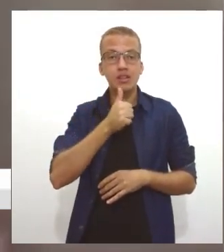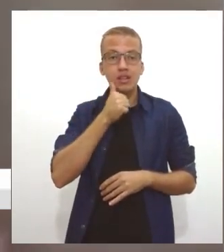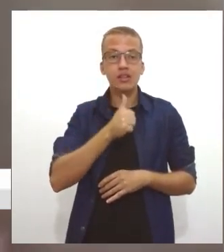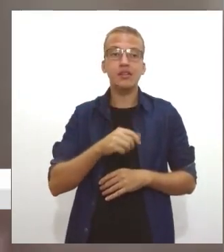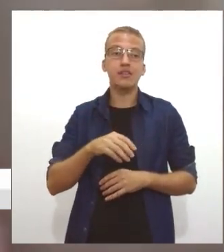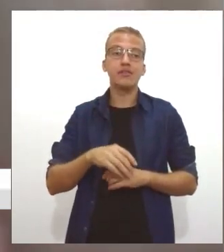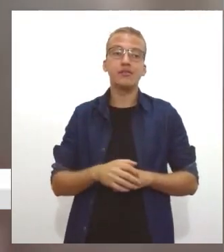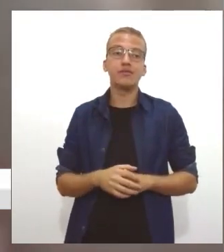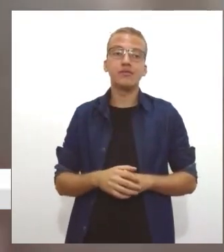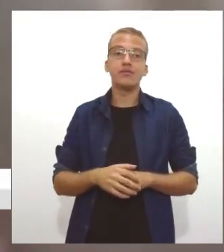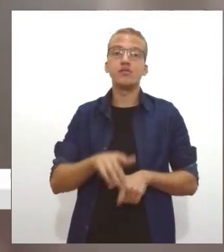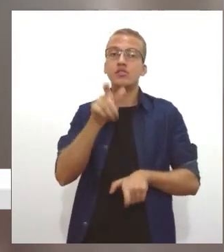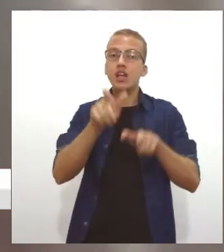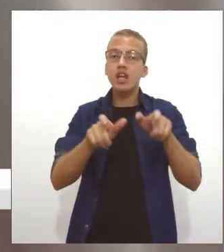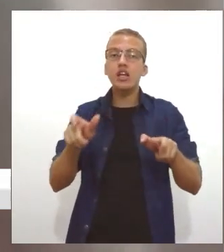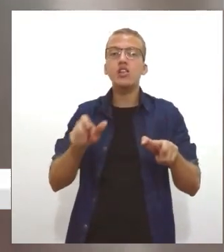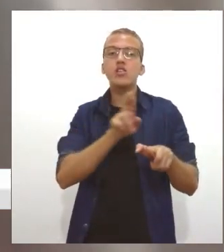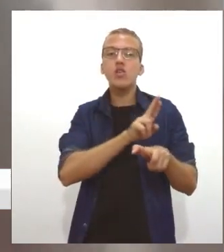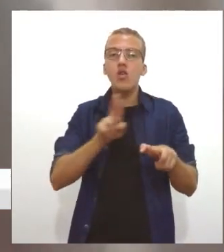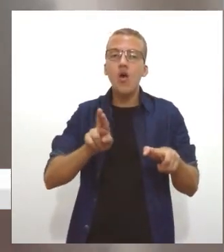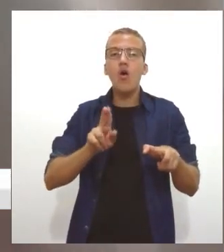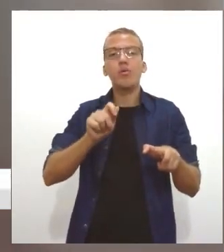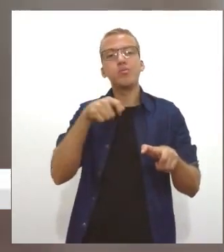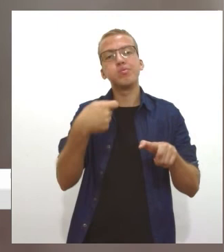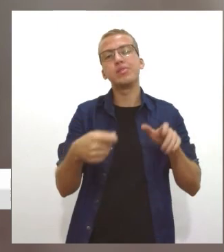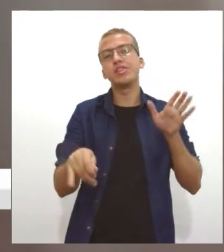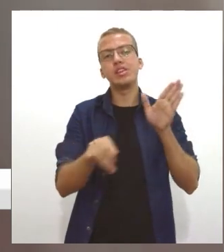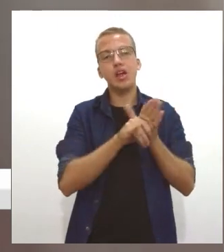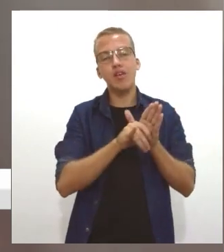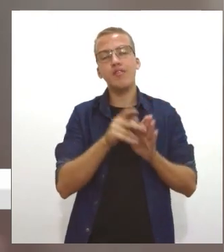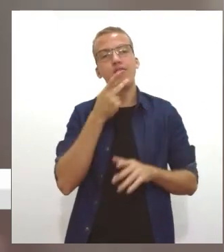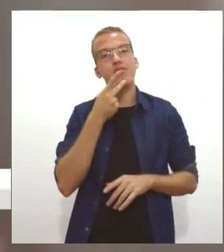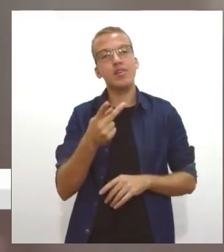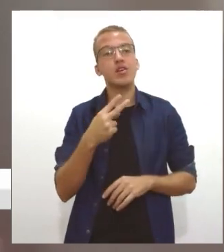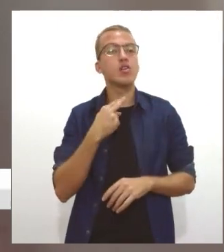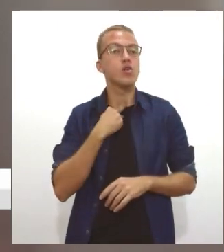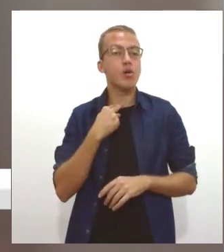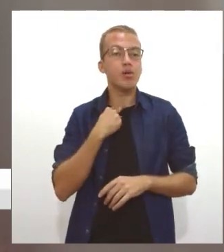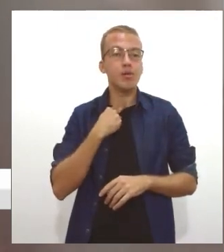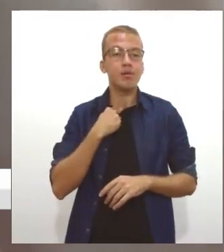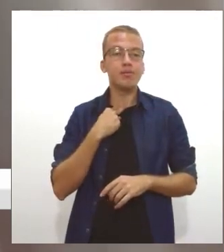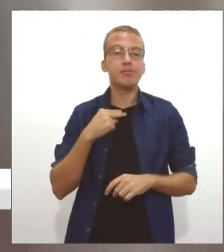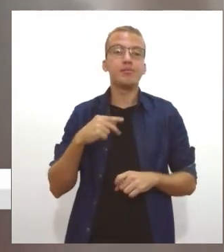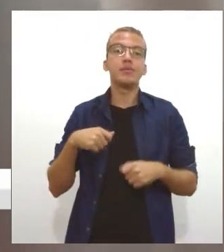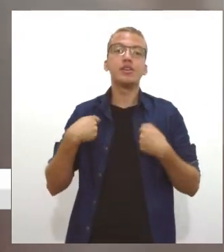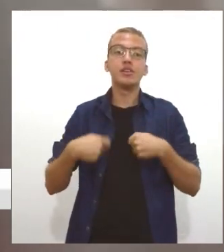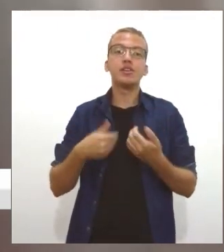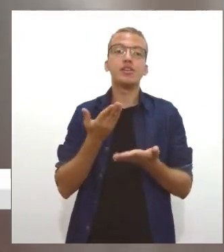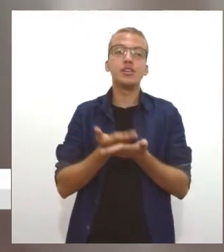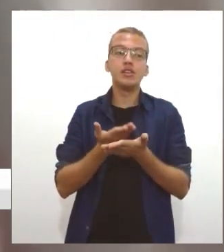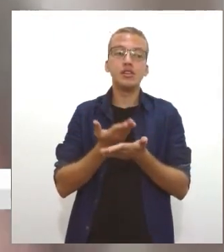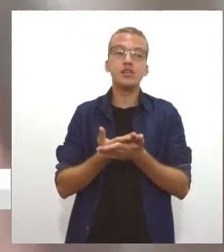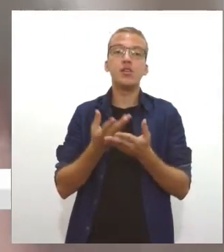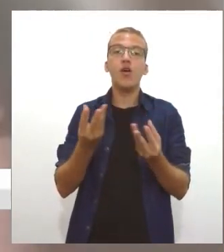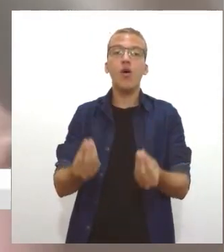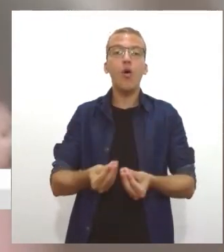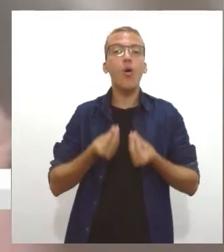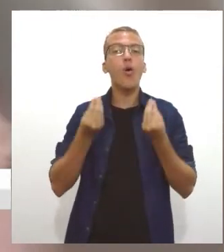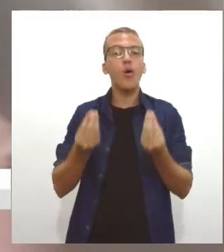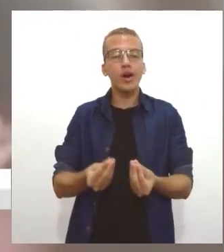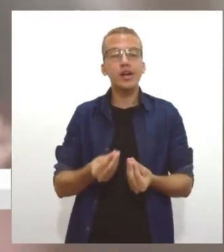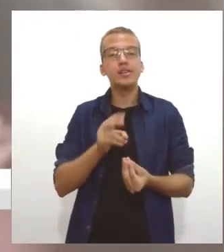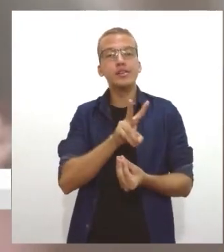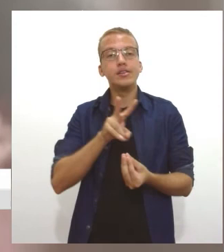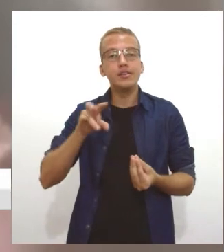quem são enfim. Nós também estamos estudando como nós vamos estabelecer esses benefícios